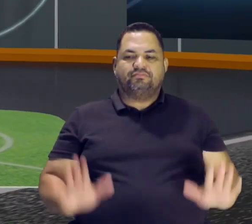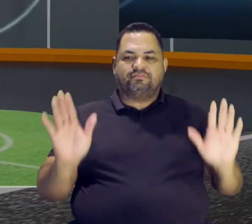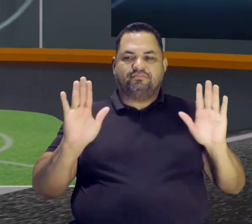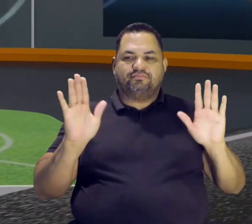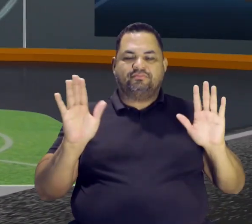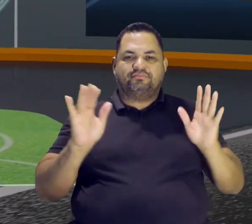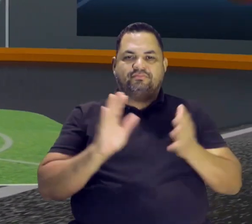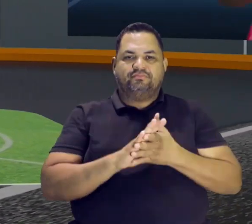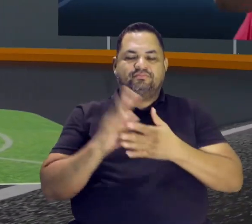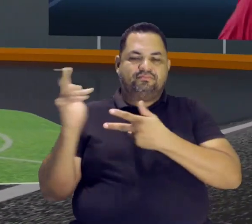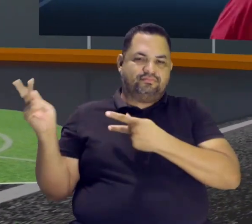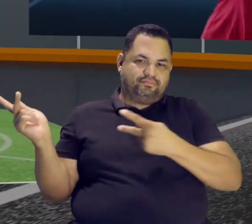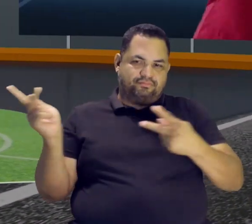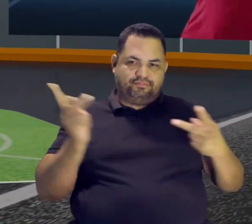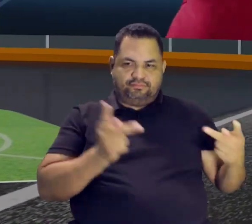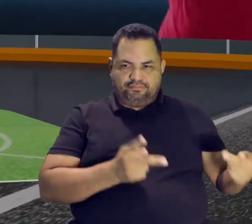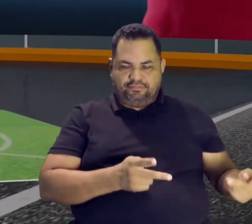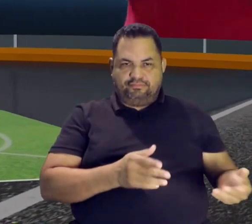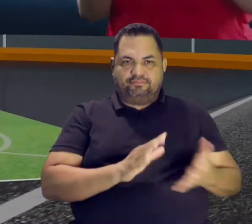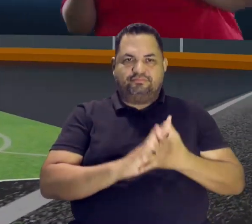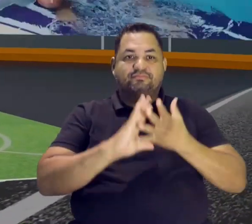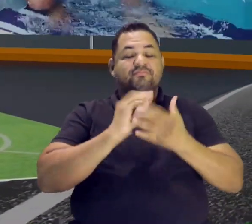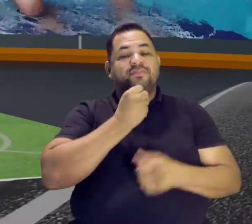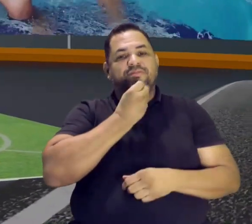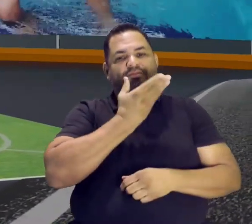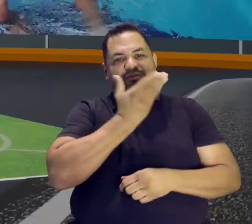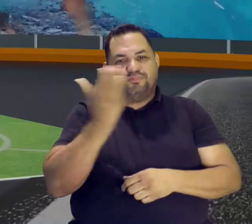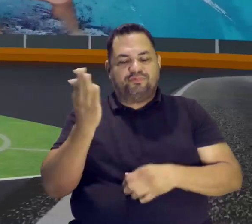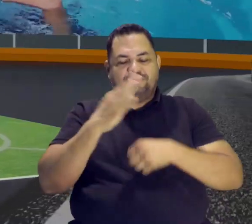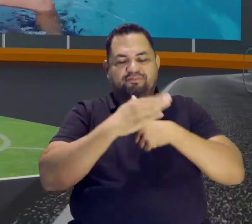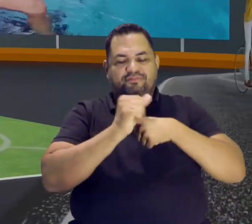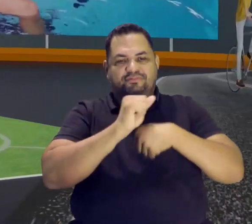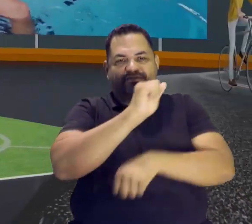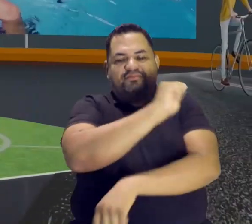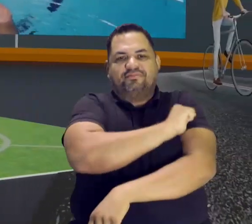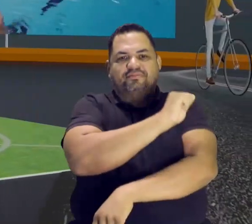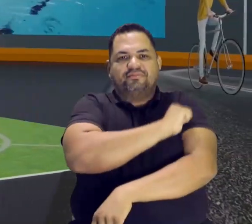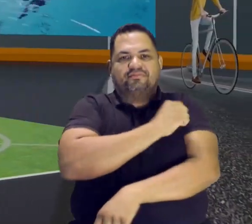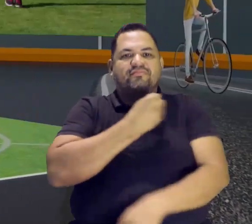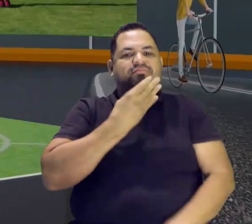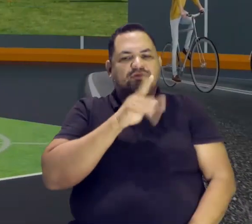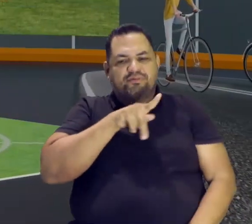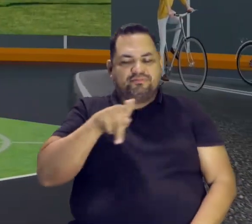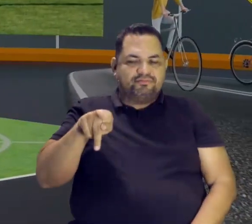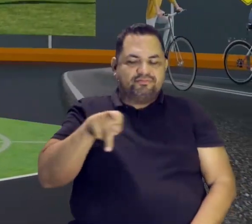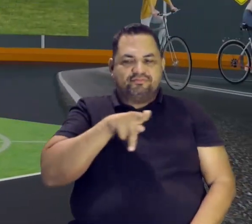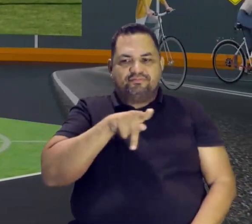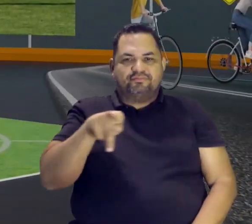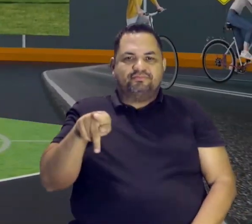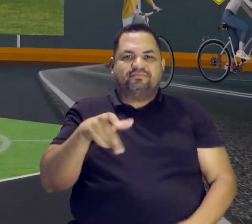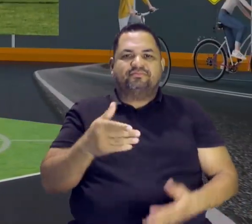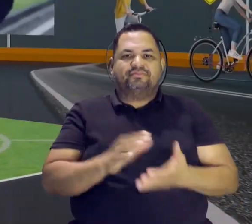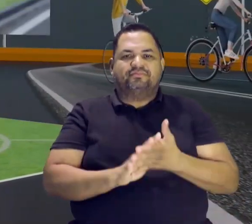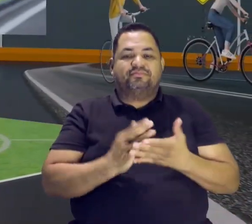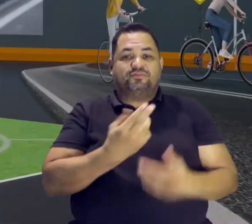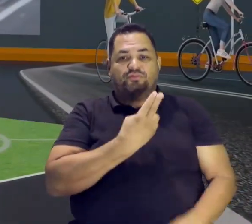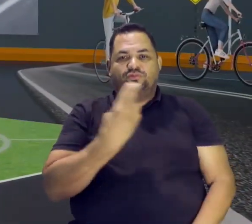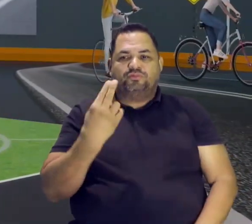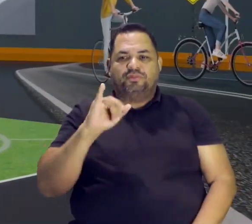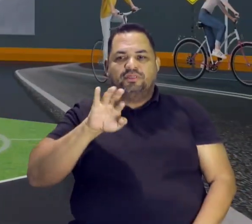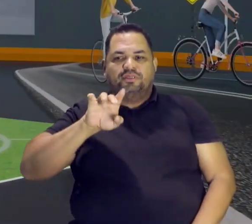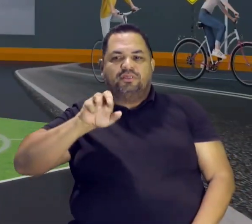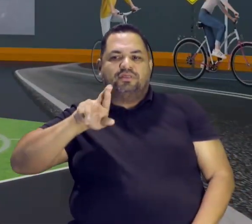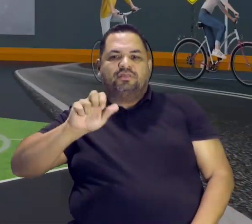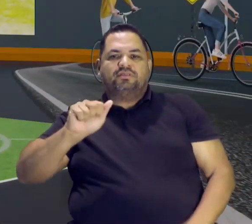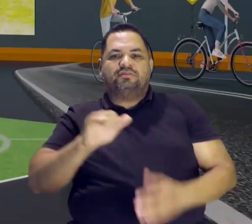Olá, seja muito bem-vindo. Tudo bem, caríssimo estudante? Tudo bem, professor? Professora Iris aqui mais uma vez na